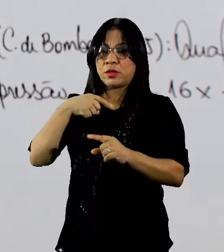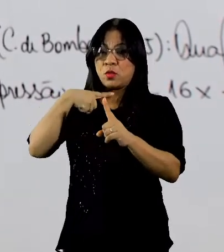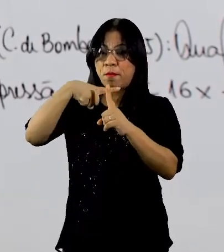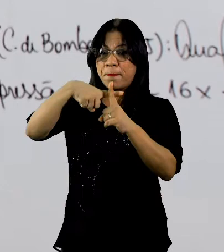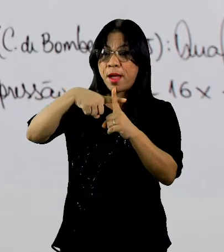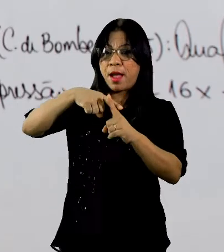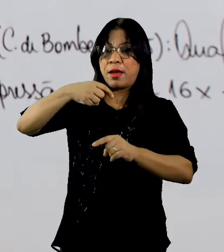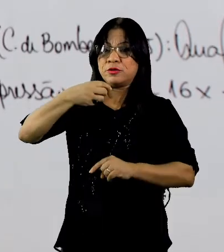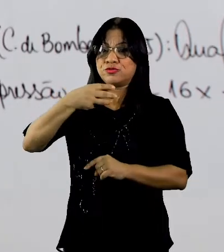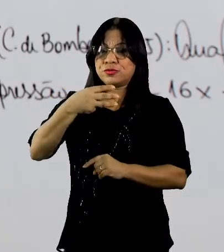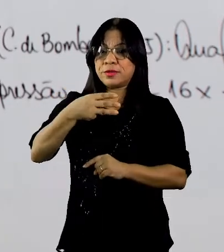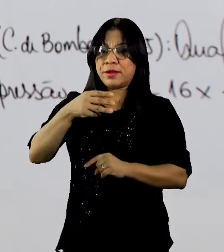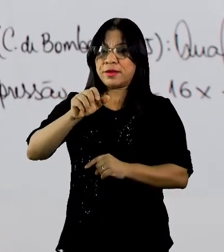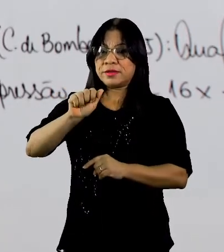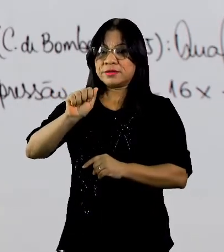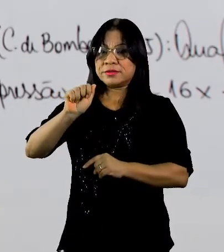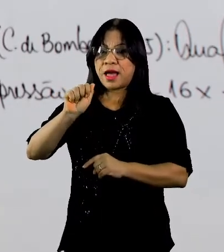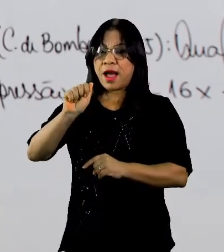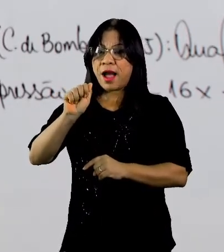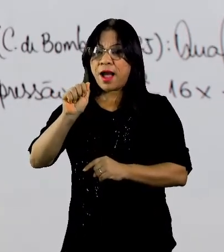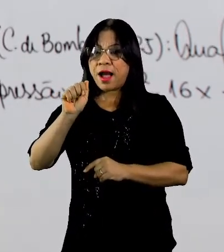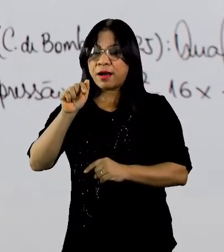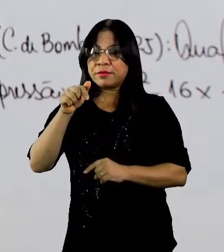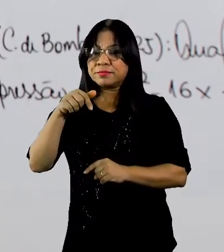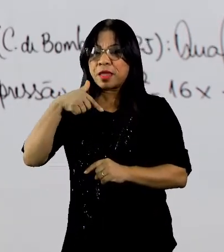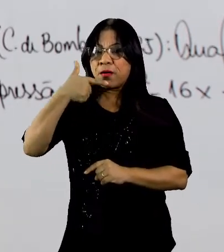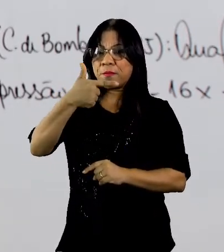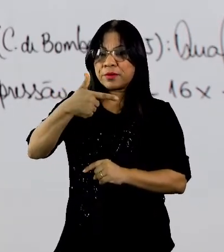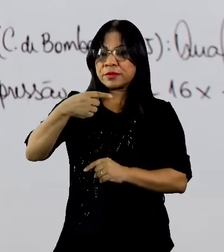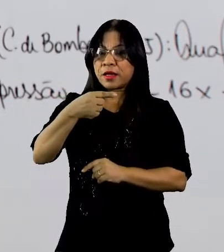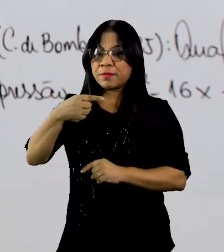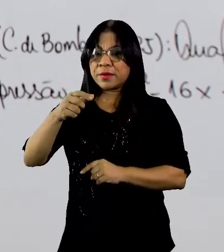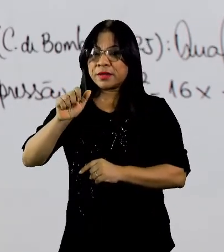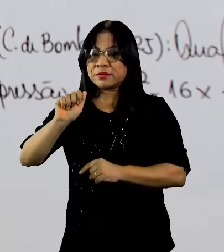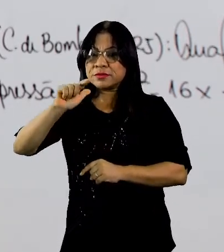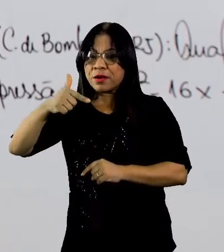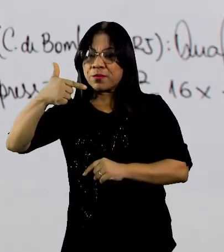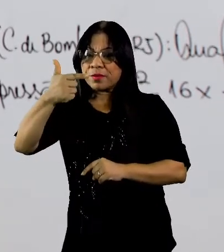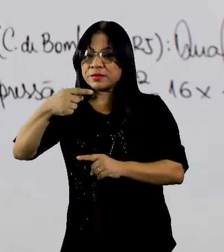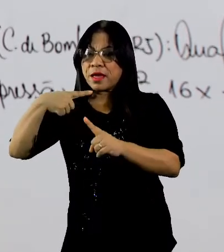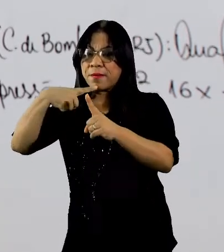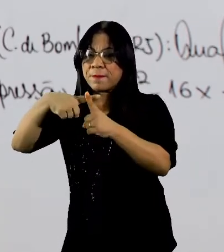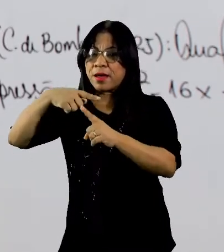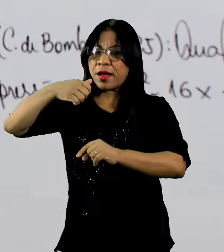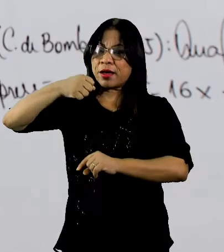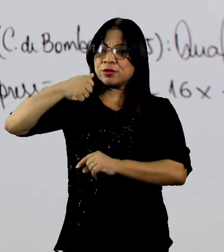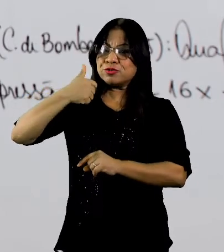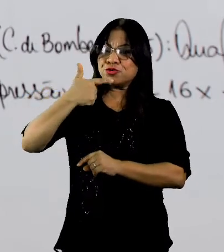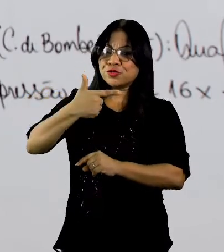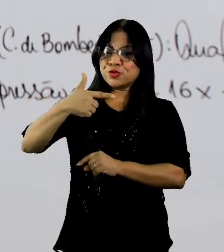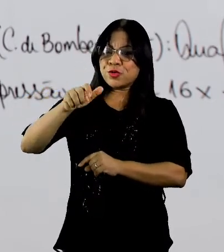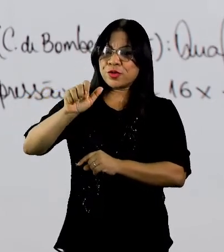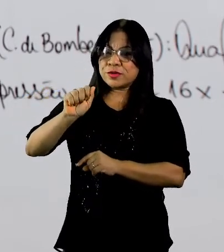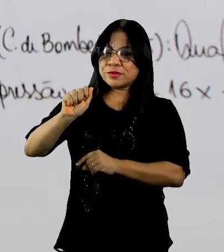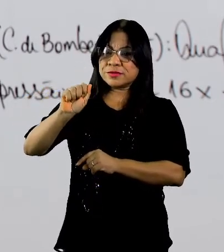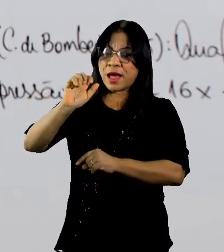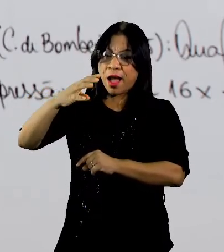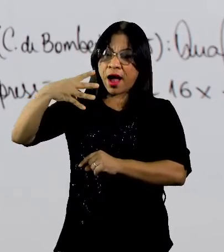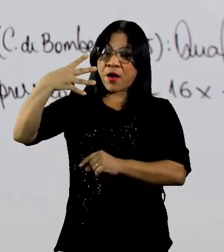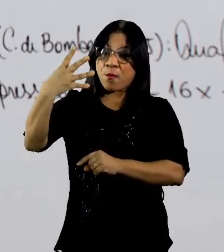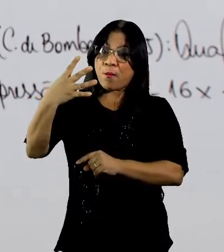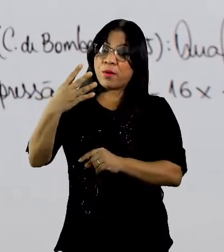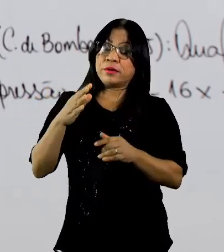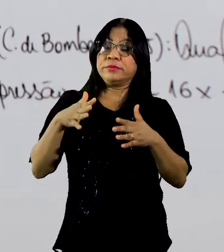seguinte, nos 4 termos eu tenho a mesma parte literal, porém, os meus expoentes são diferentes, então eu